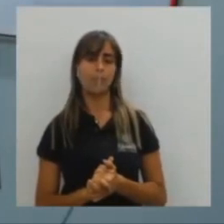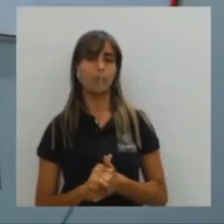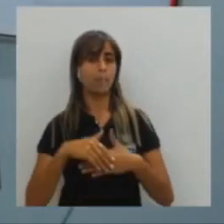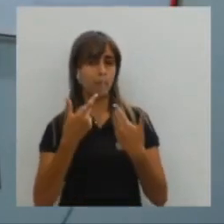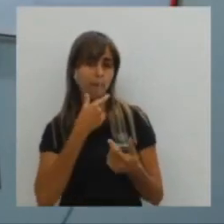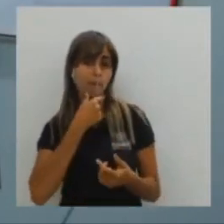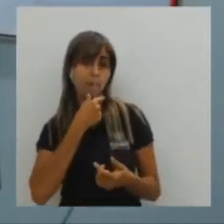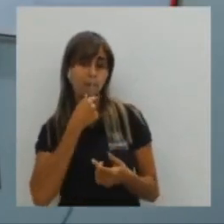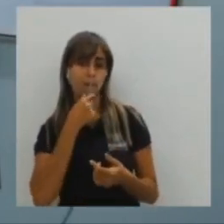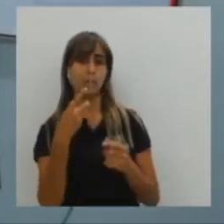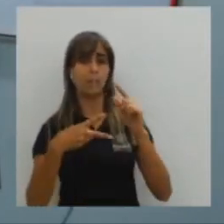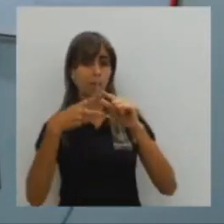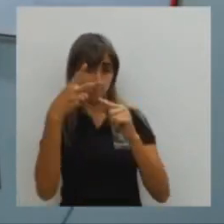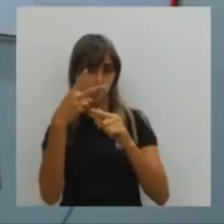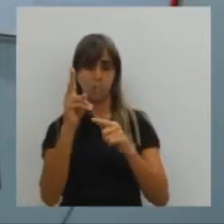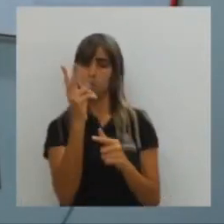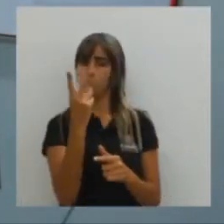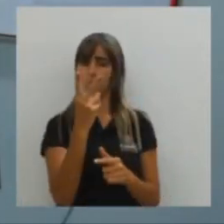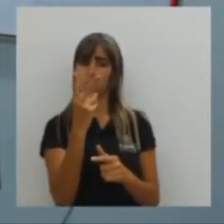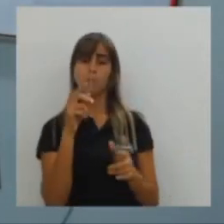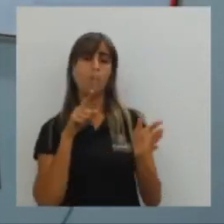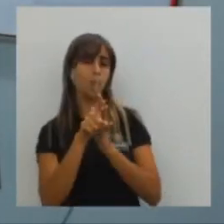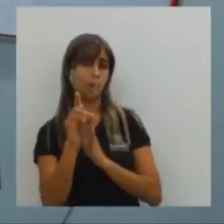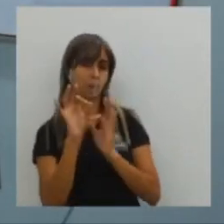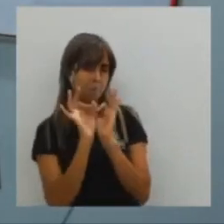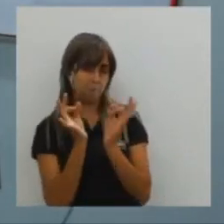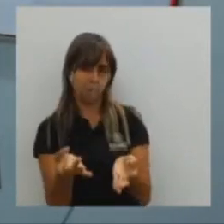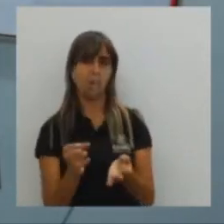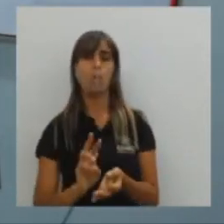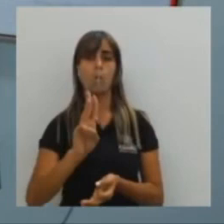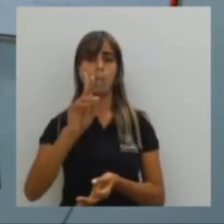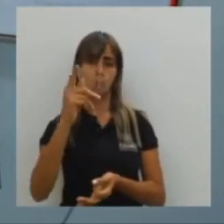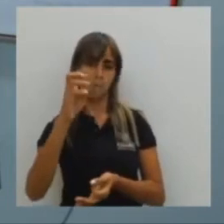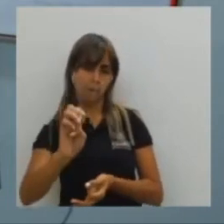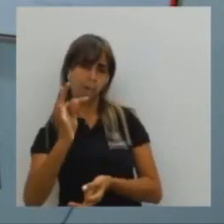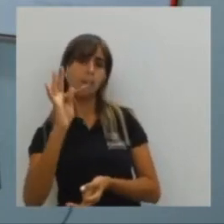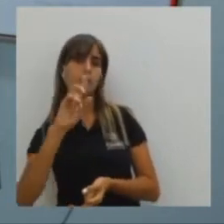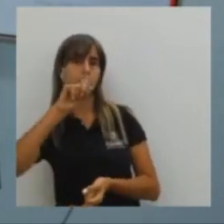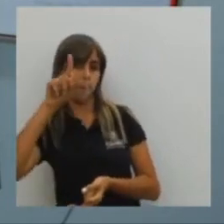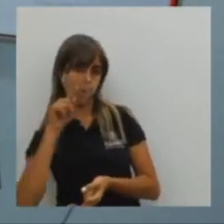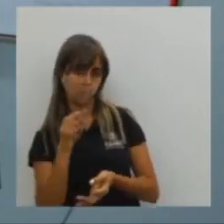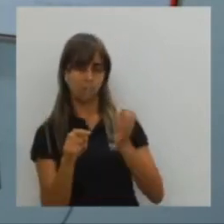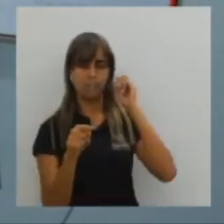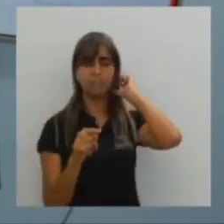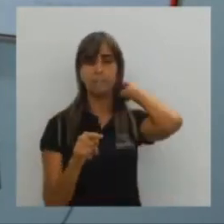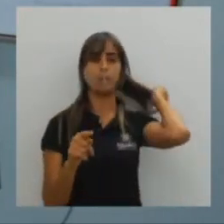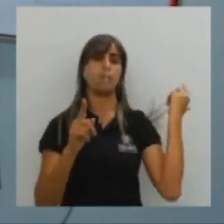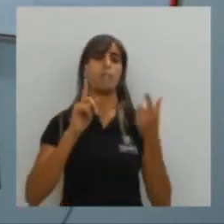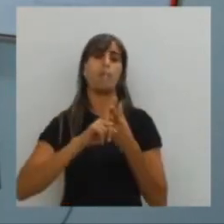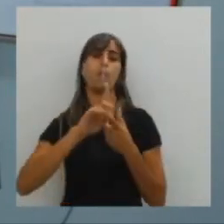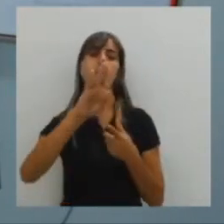Na língua inglesa a gente tem somente dois porquês. É bem simples, né? A gente tem o why, que é o porquê de perguntar. E a gente